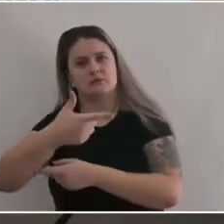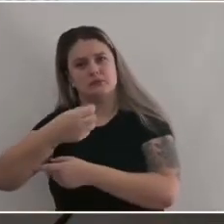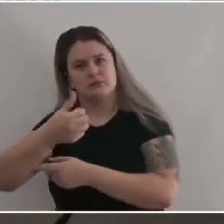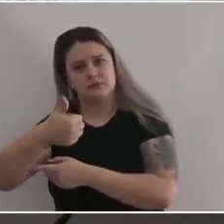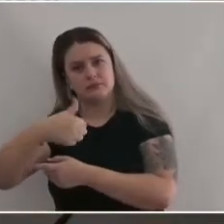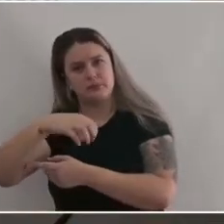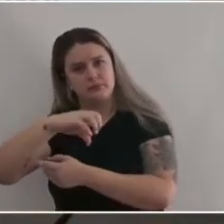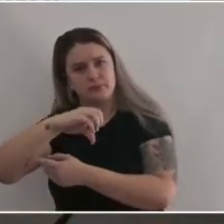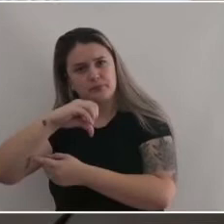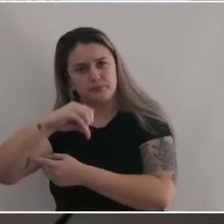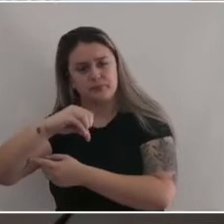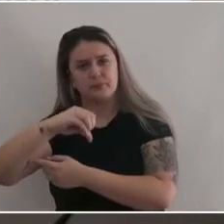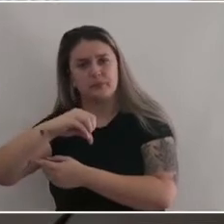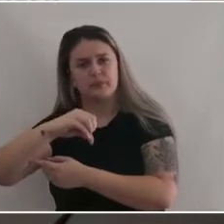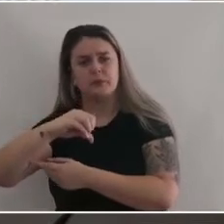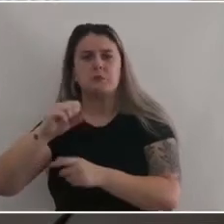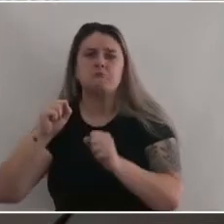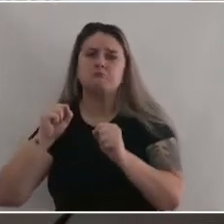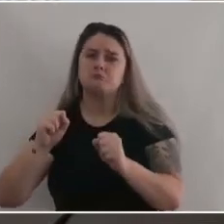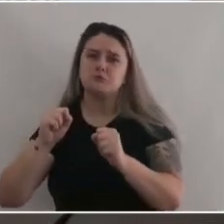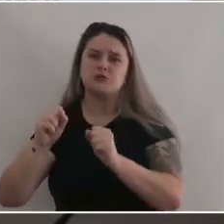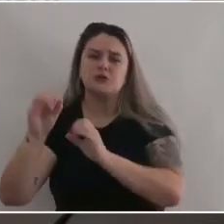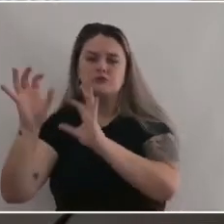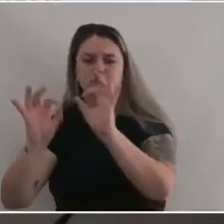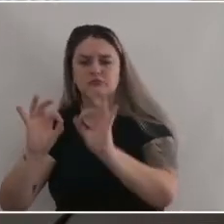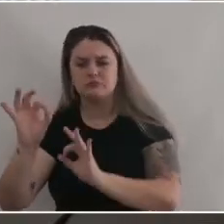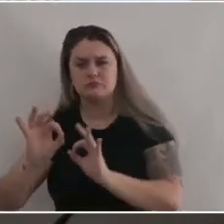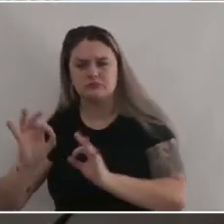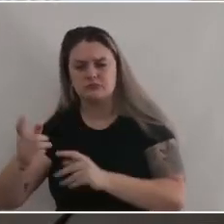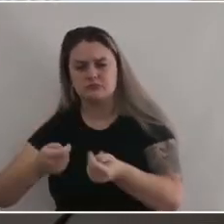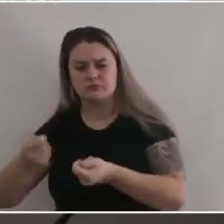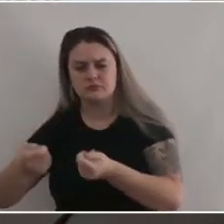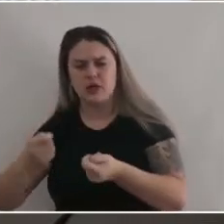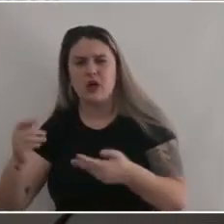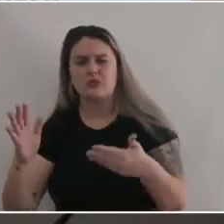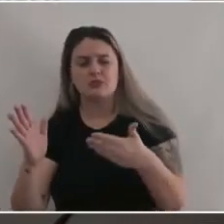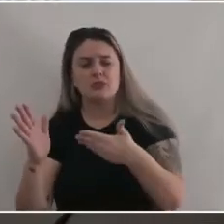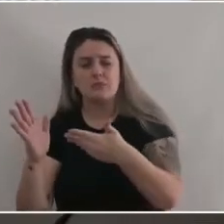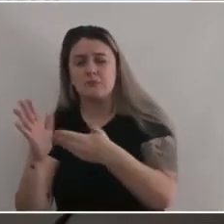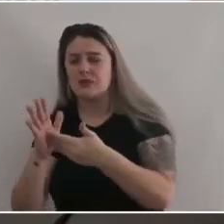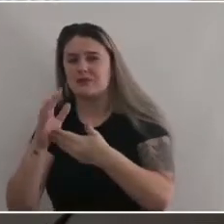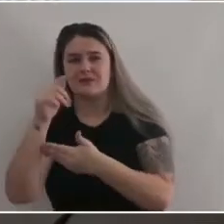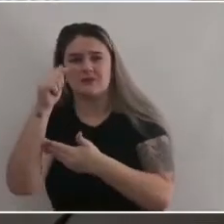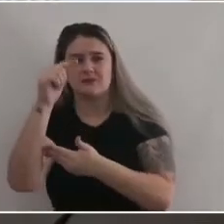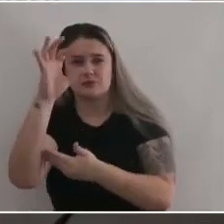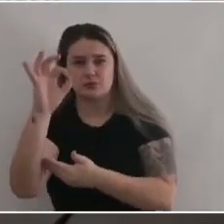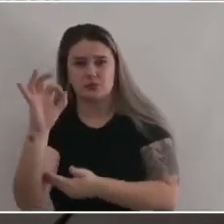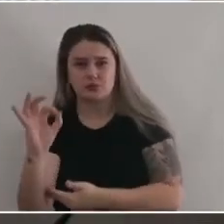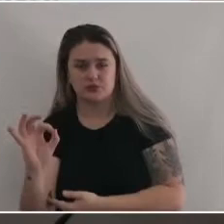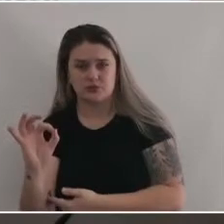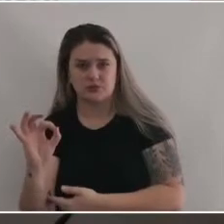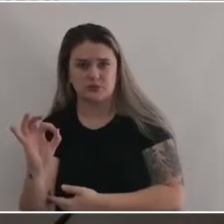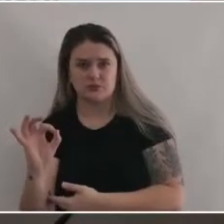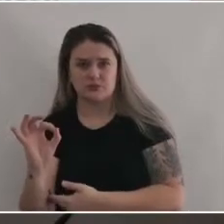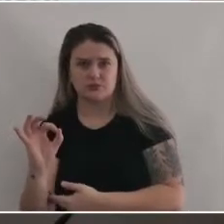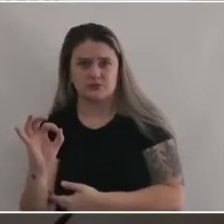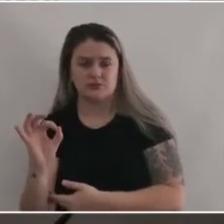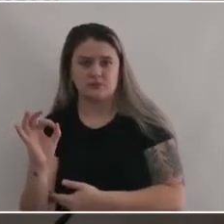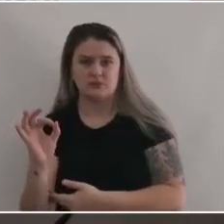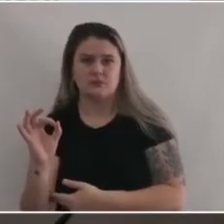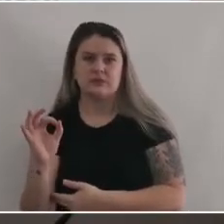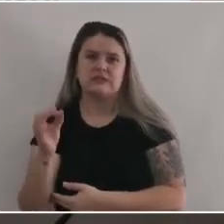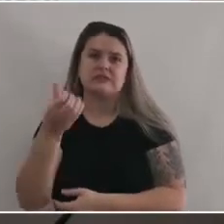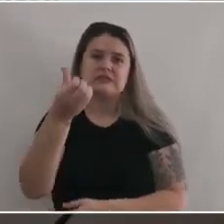2019, poderia ser elaborado um orçamento até o limite máximo, que é os 7%, sendo